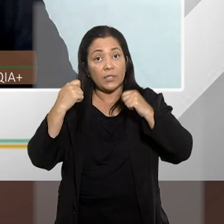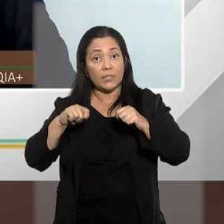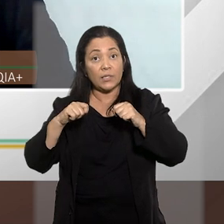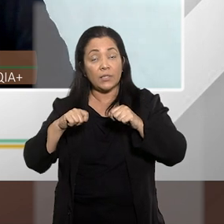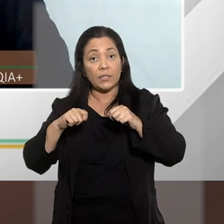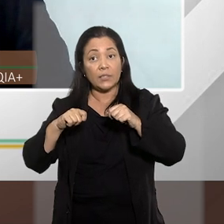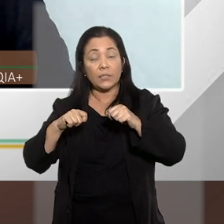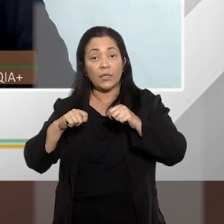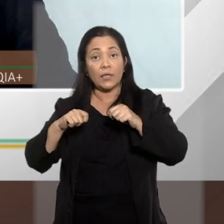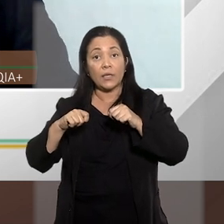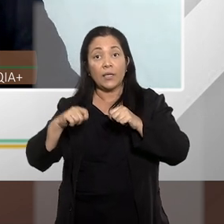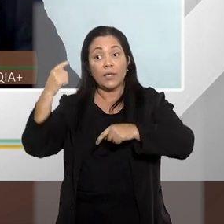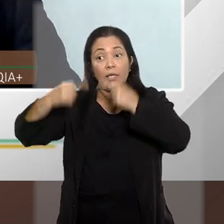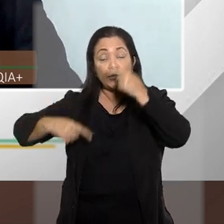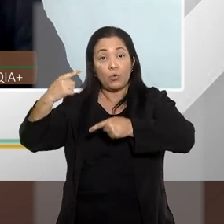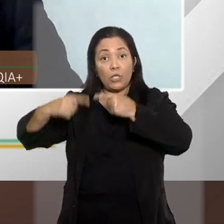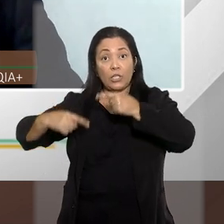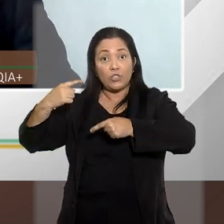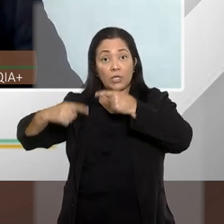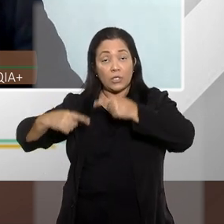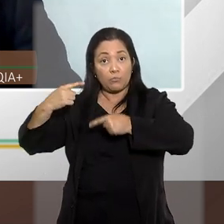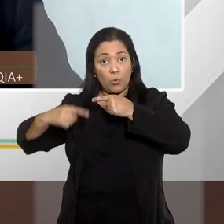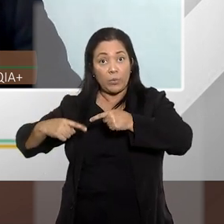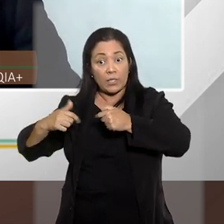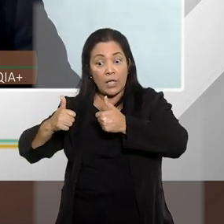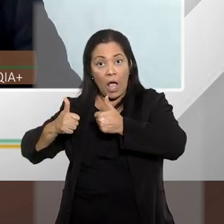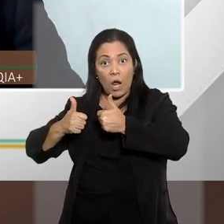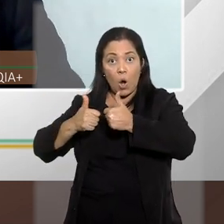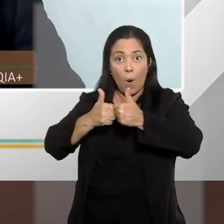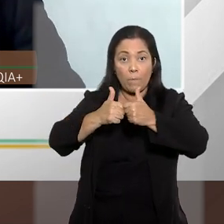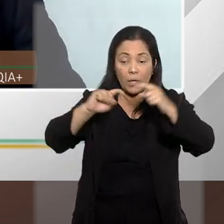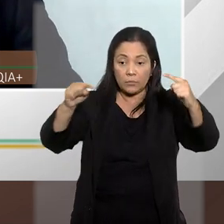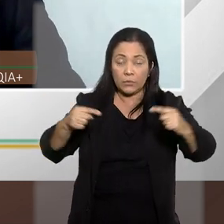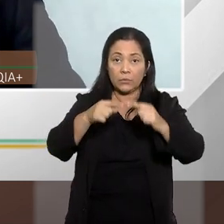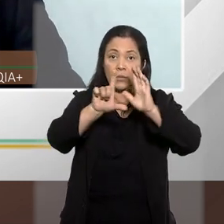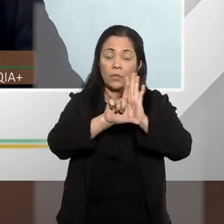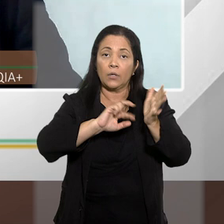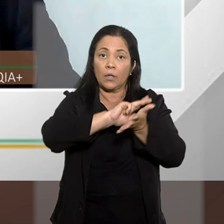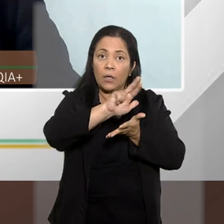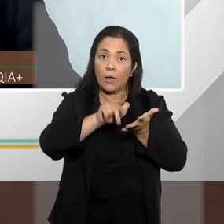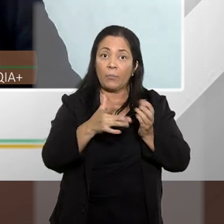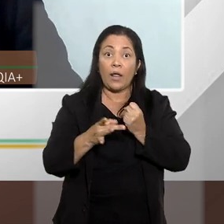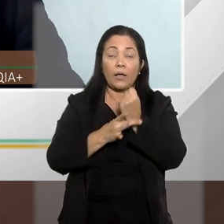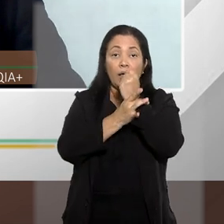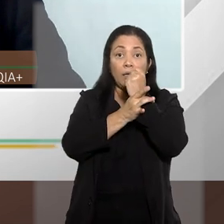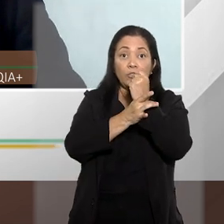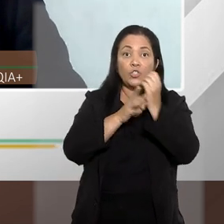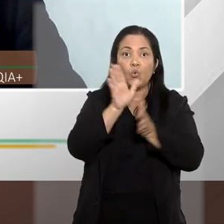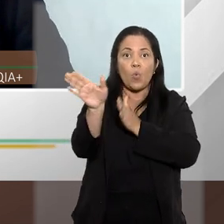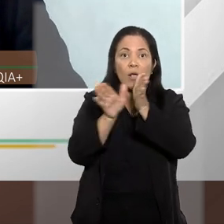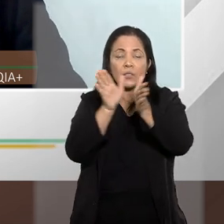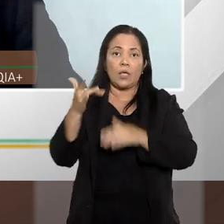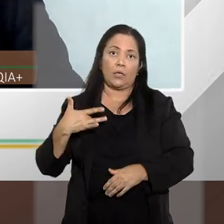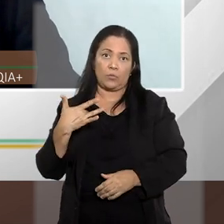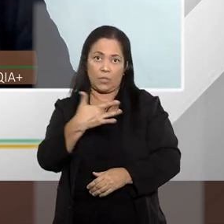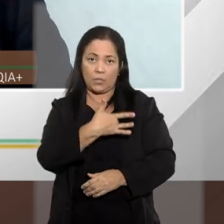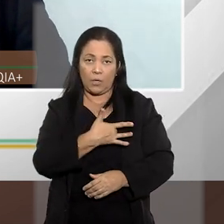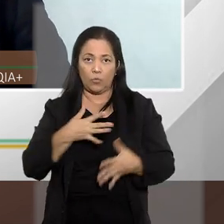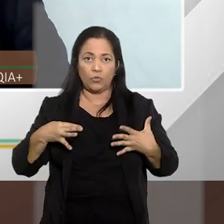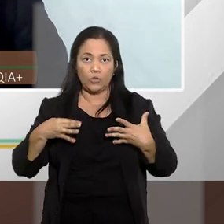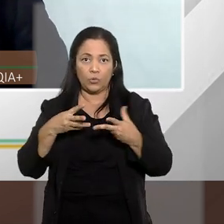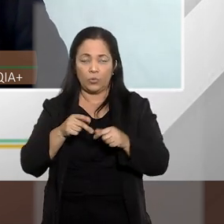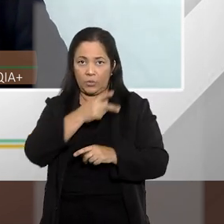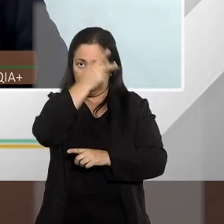por um avanço nas políticas públicas para que essas pessoas tenham acesso à saúde, tenham acesso à segurança e tenham acesso, sobretudo, a